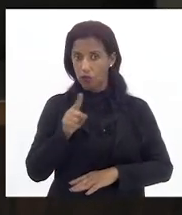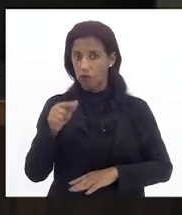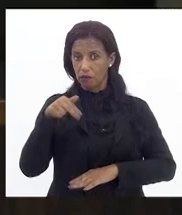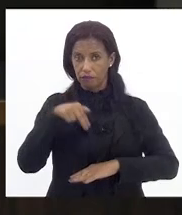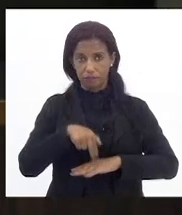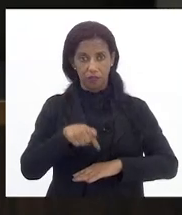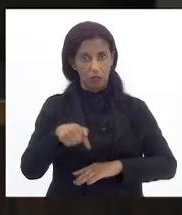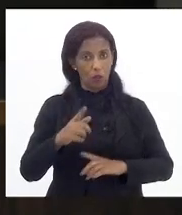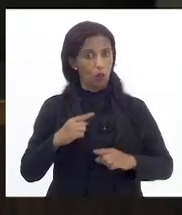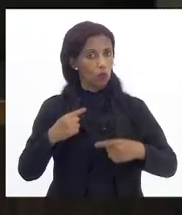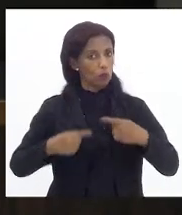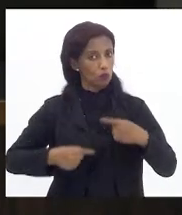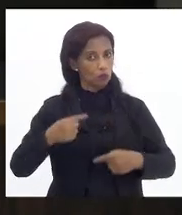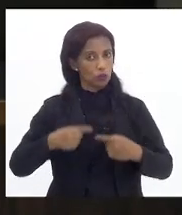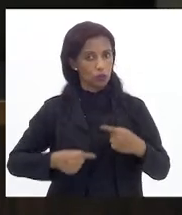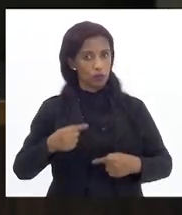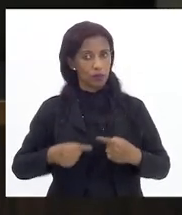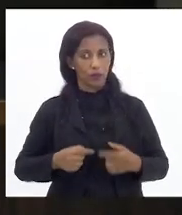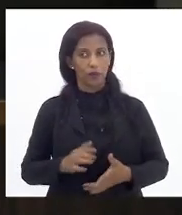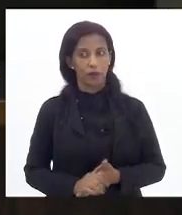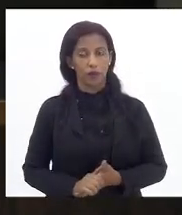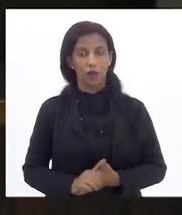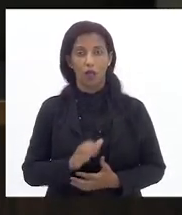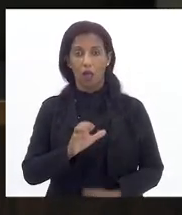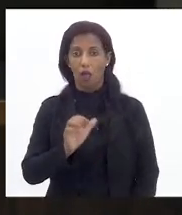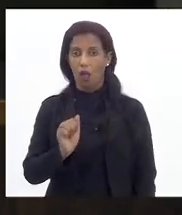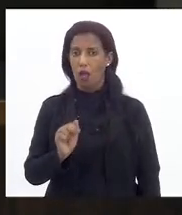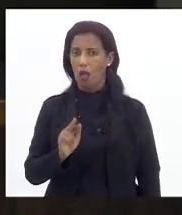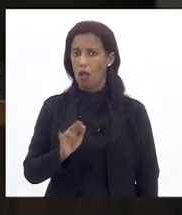deste um debate decals